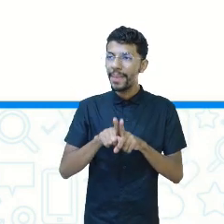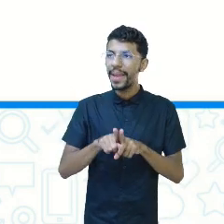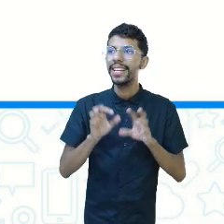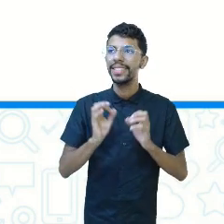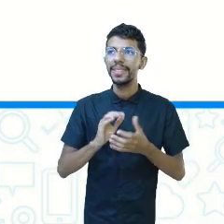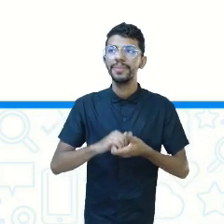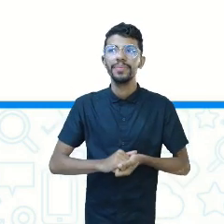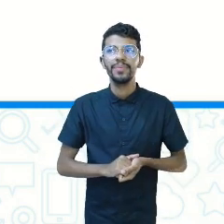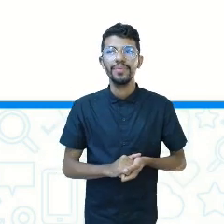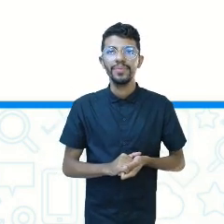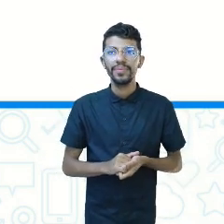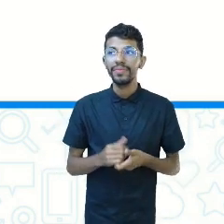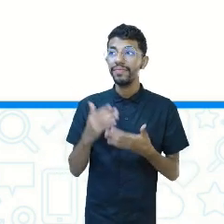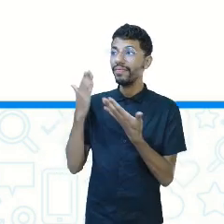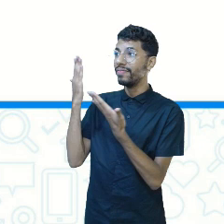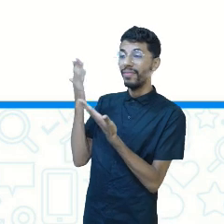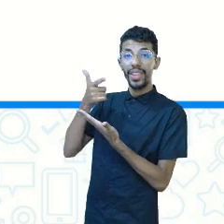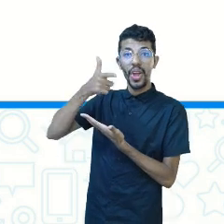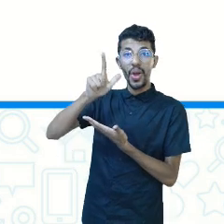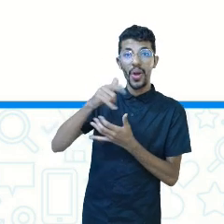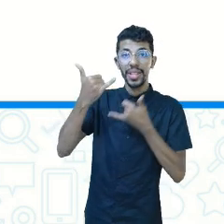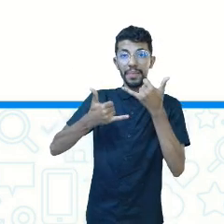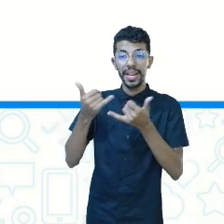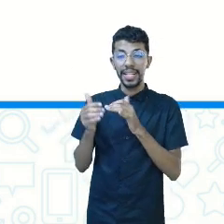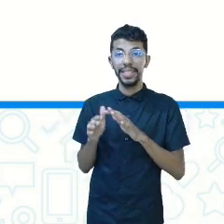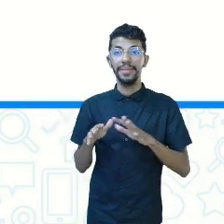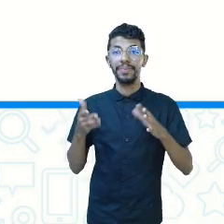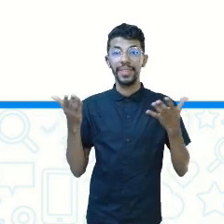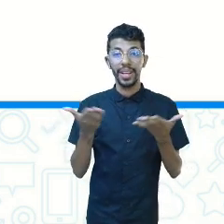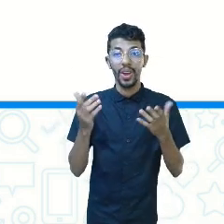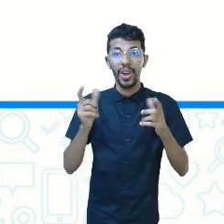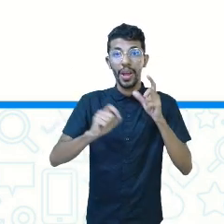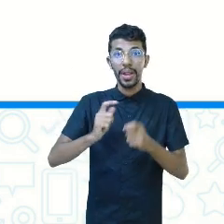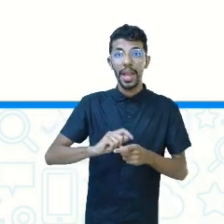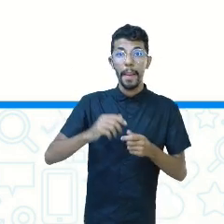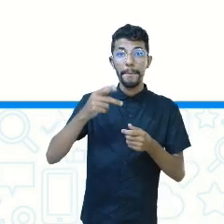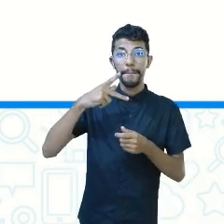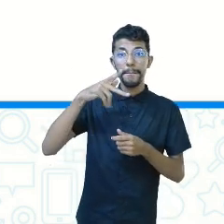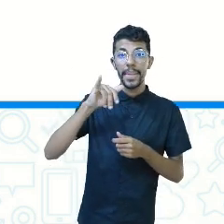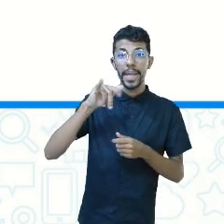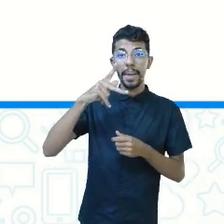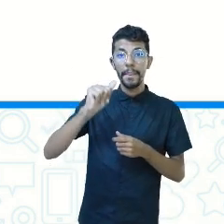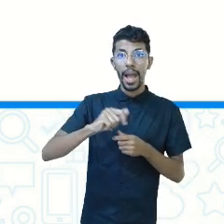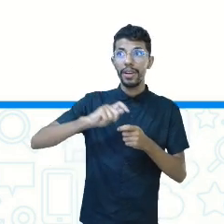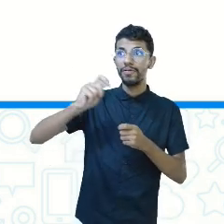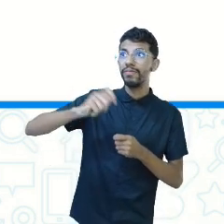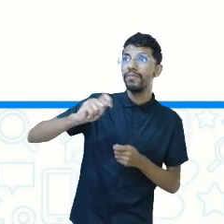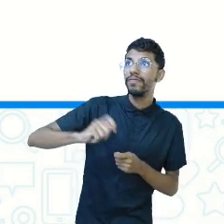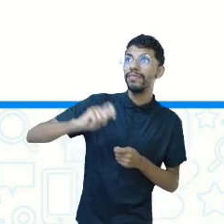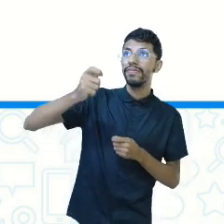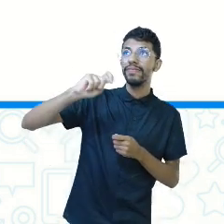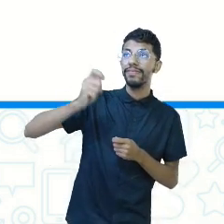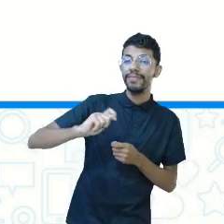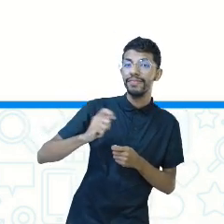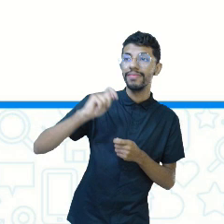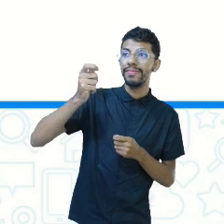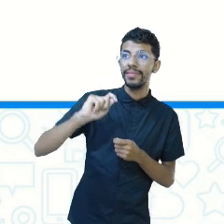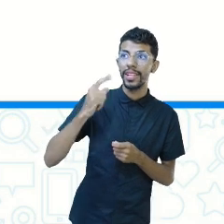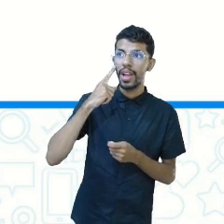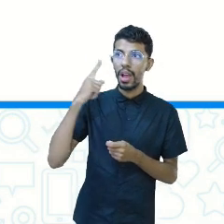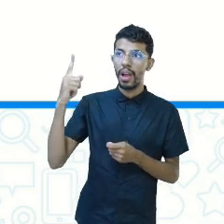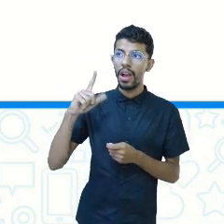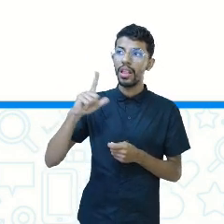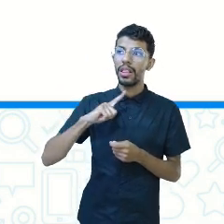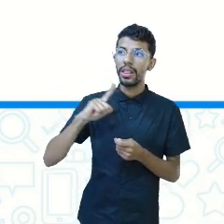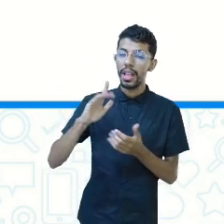A origem, agora da outra brincadeira, a brincadeira da pipa, certo? Olha, sobre a pipa a gente tem algumas observações a fazer, mas